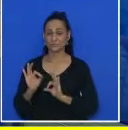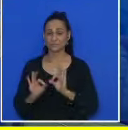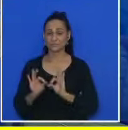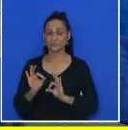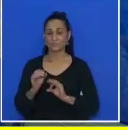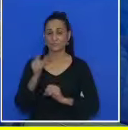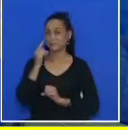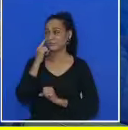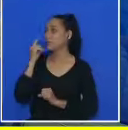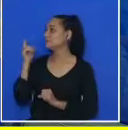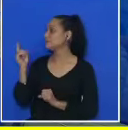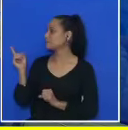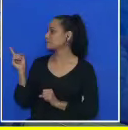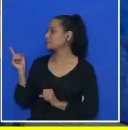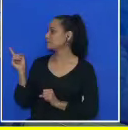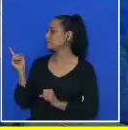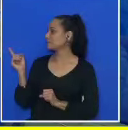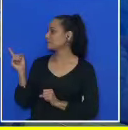procedimento.